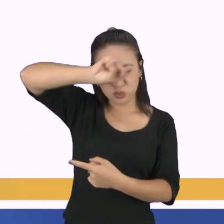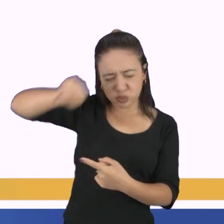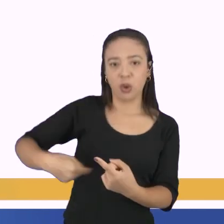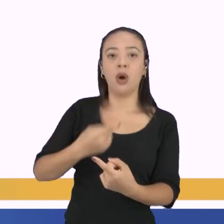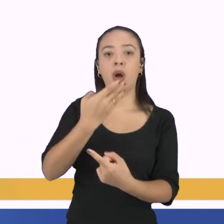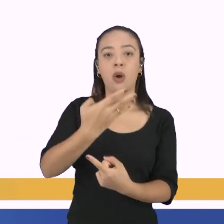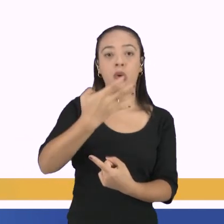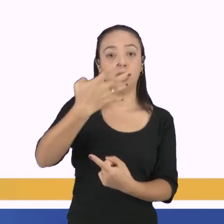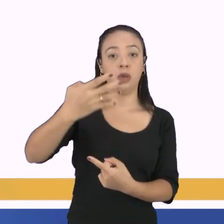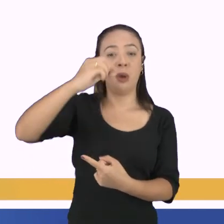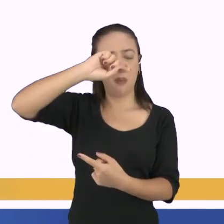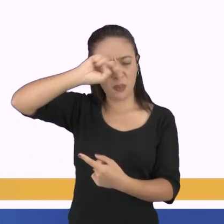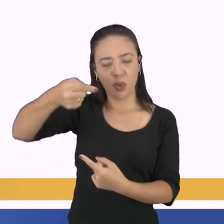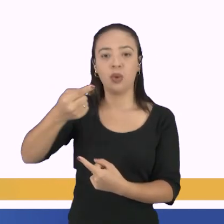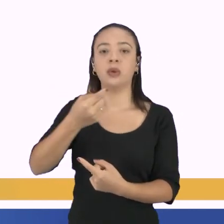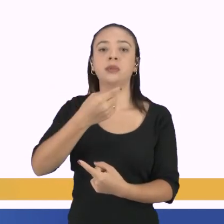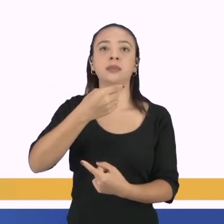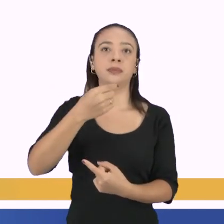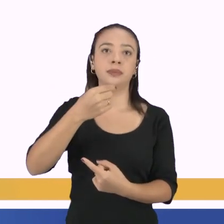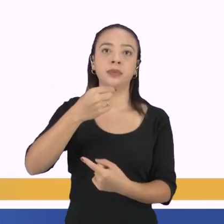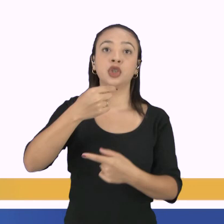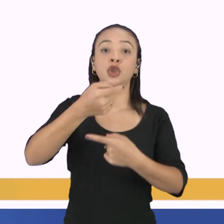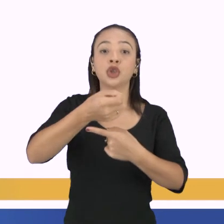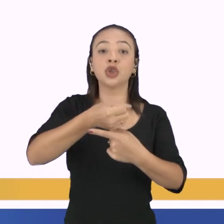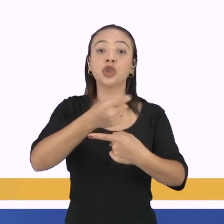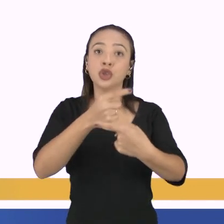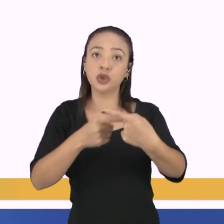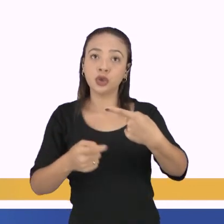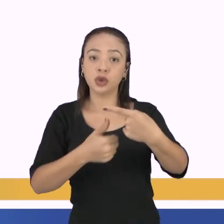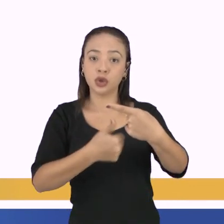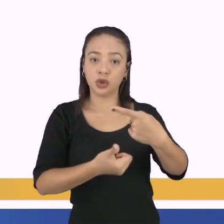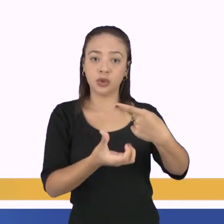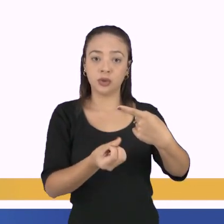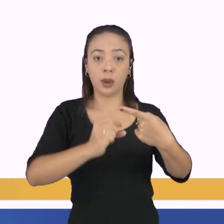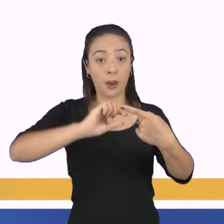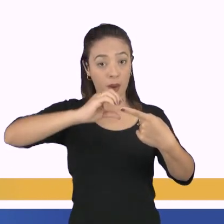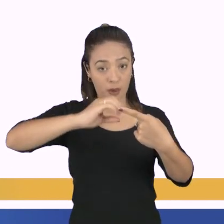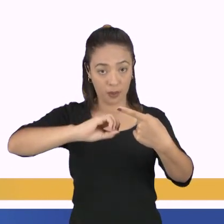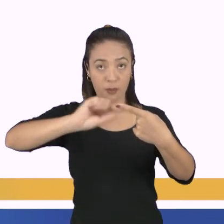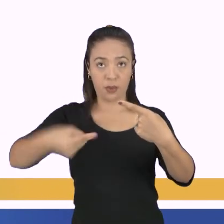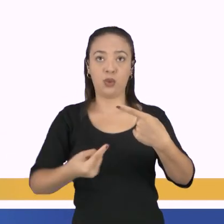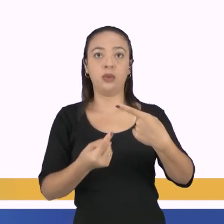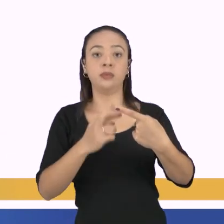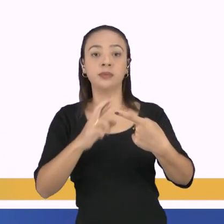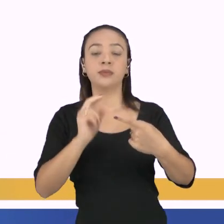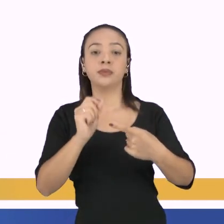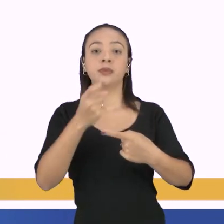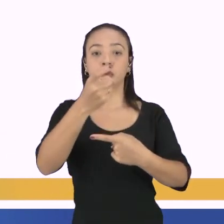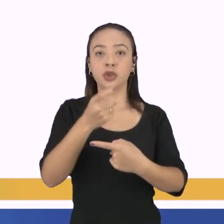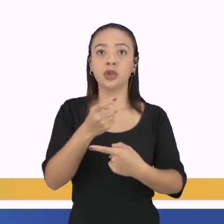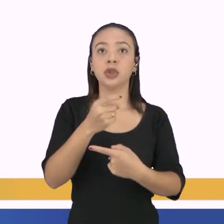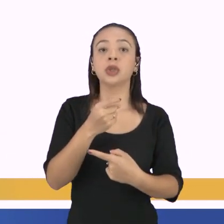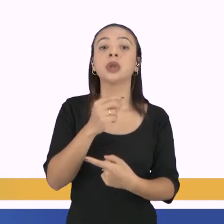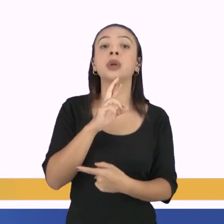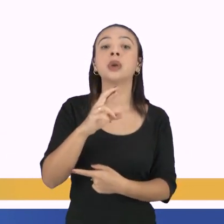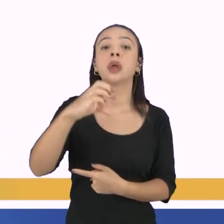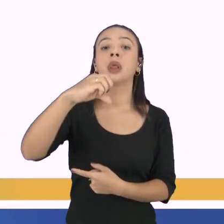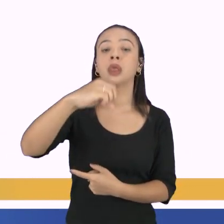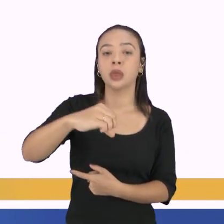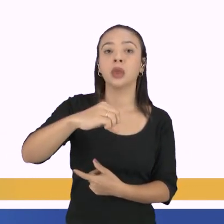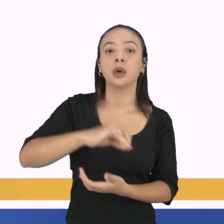1.440.000 dividido para 160 mil. Quanto que vai dar? X dará 9. Isso quer dizer, então,